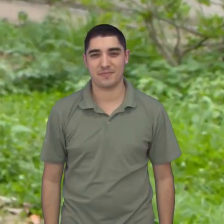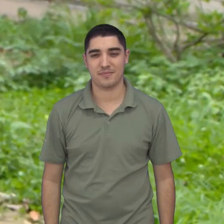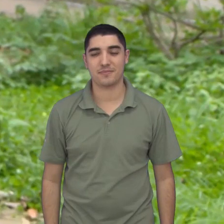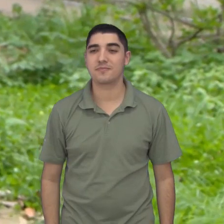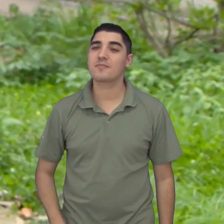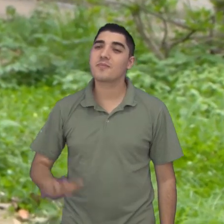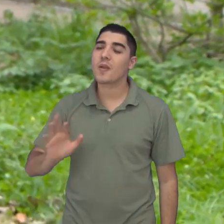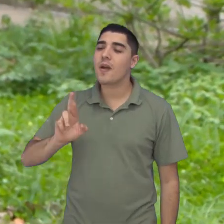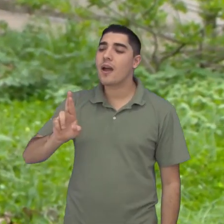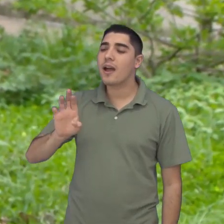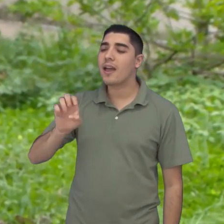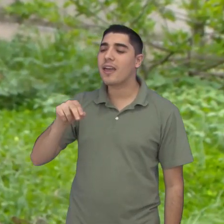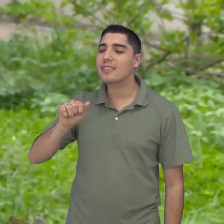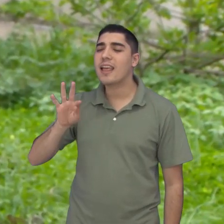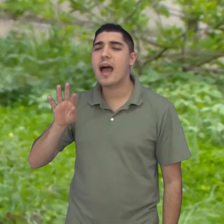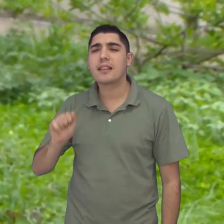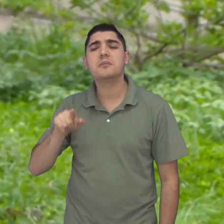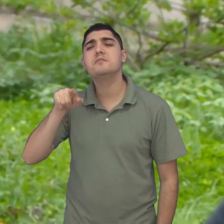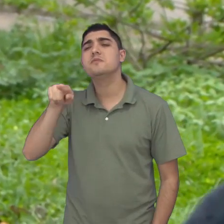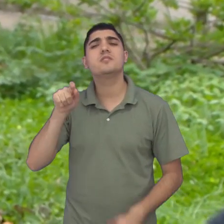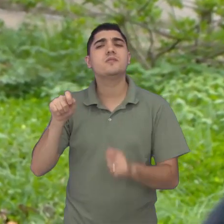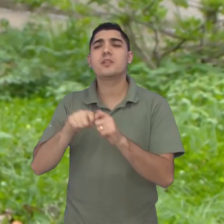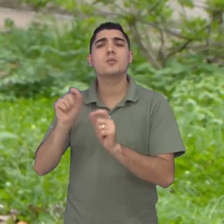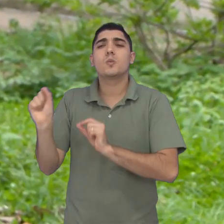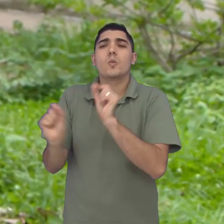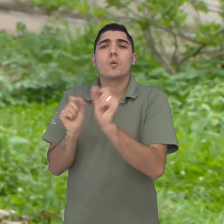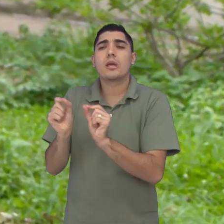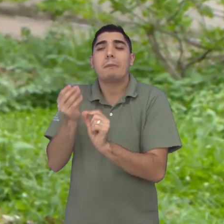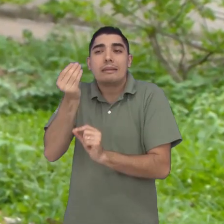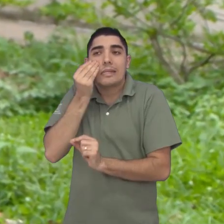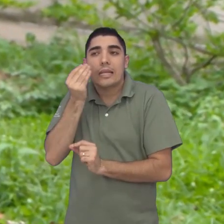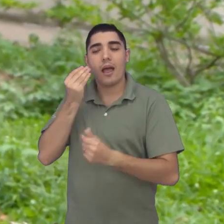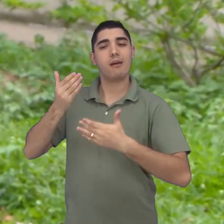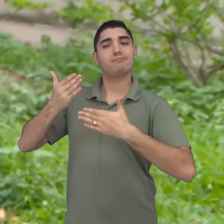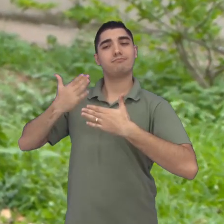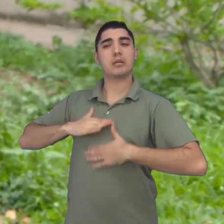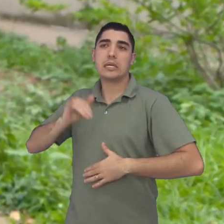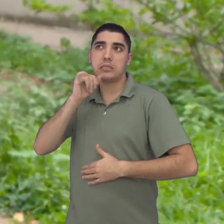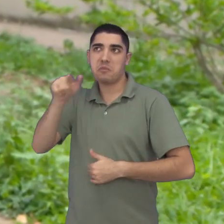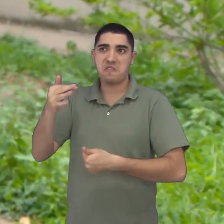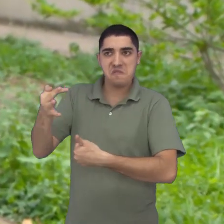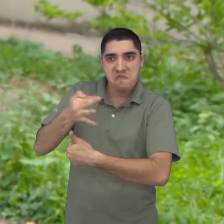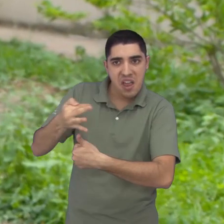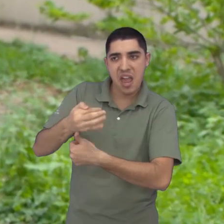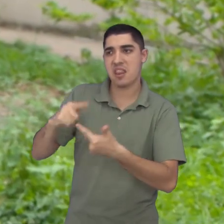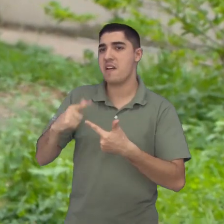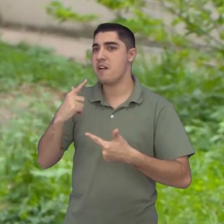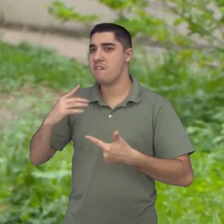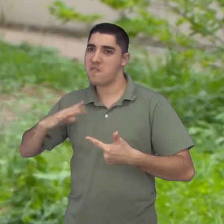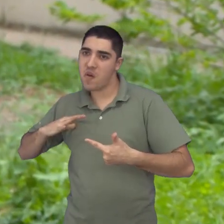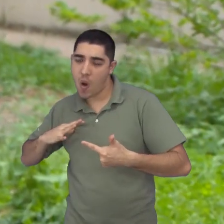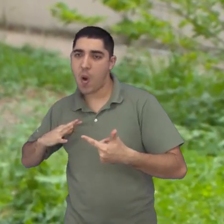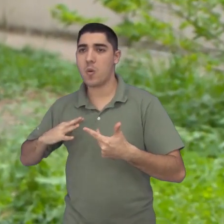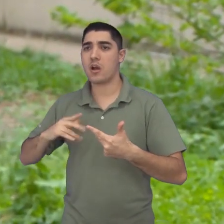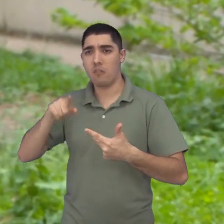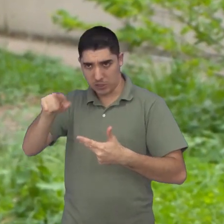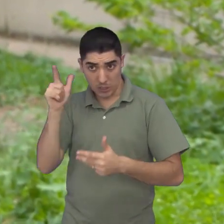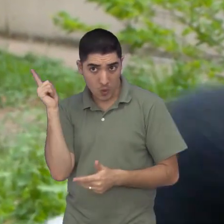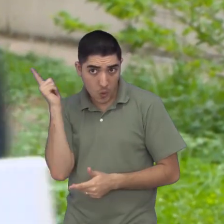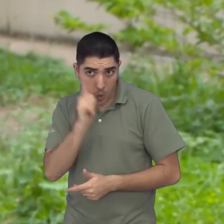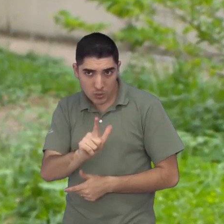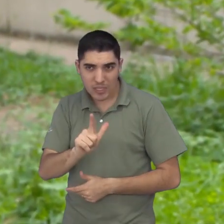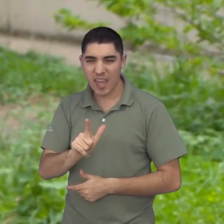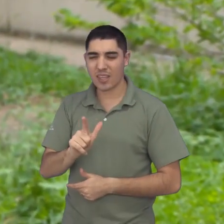Renata, o que você faz para conseguir se desconectar quando você está de férias, de folga? Se é que você consegue? Você consegue se